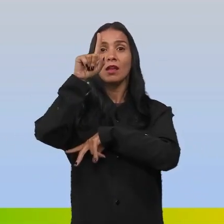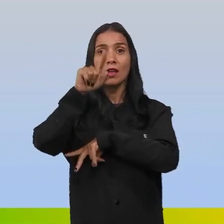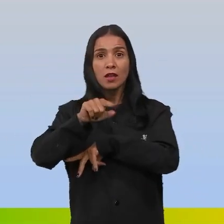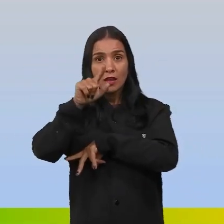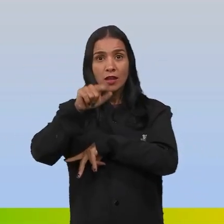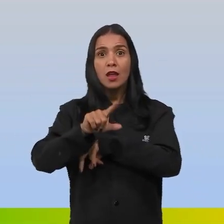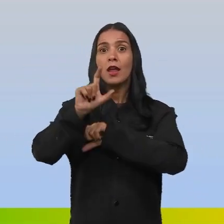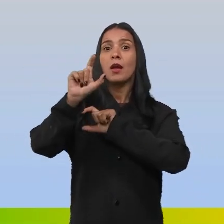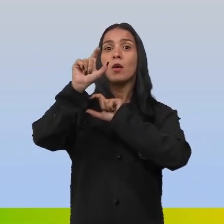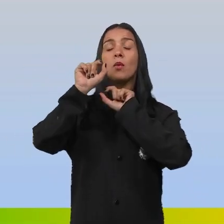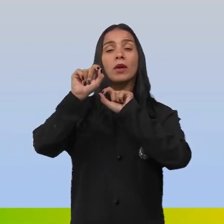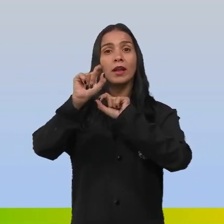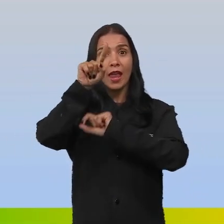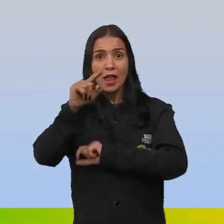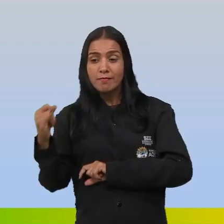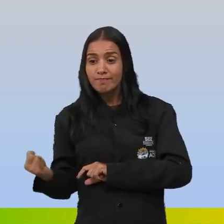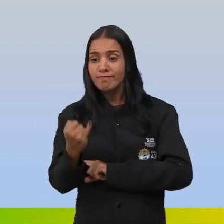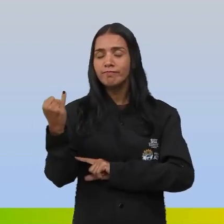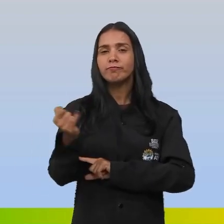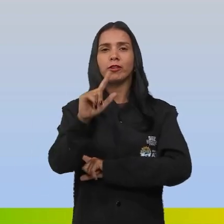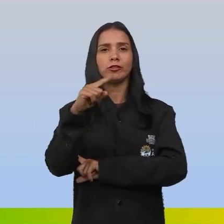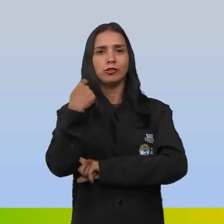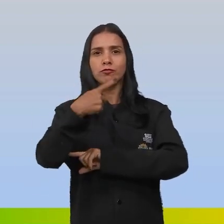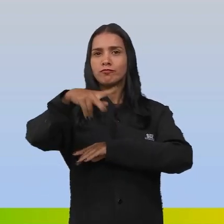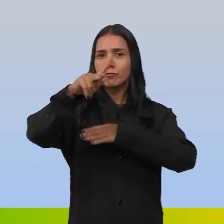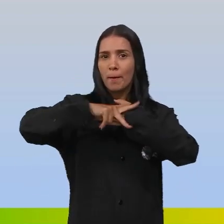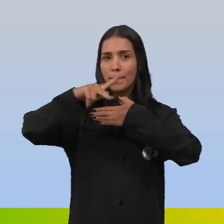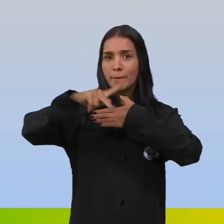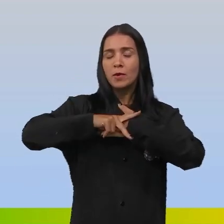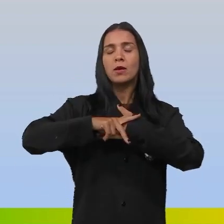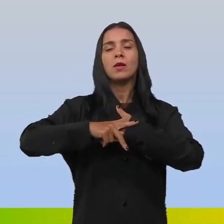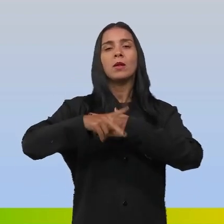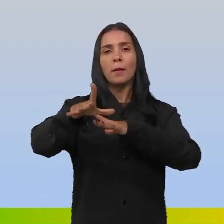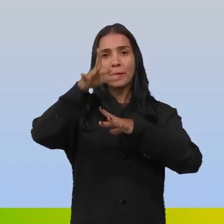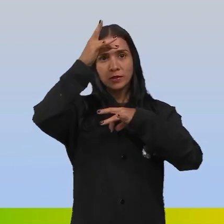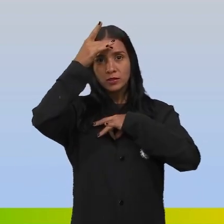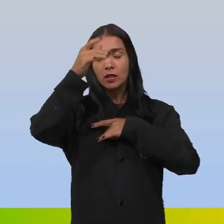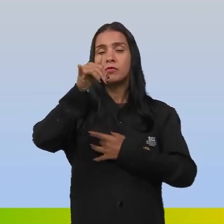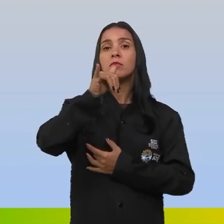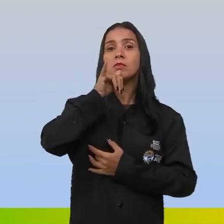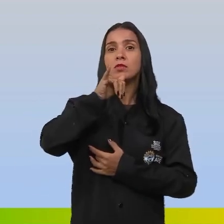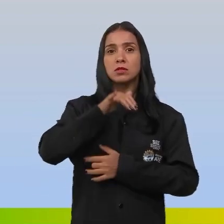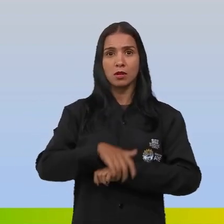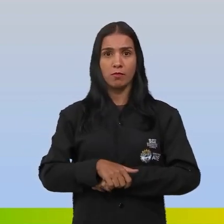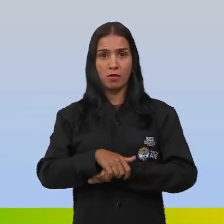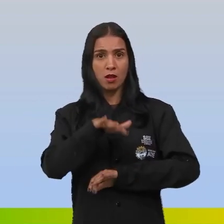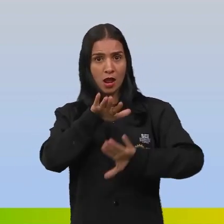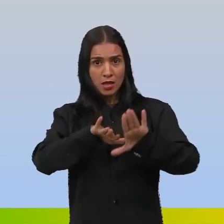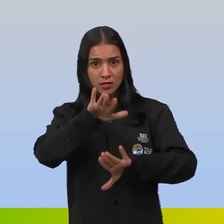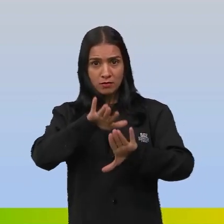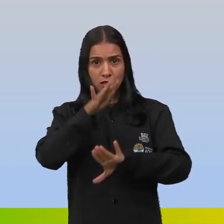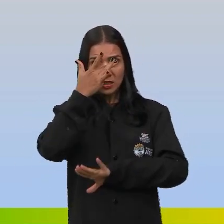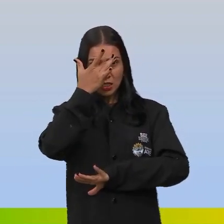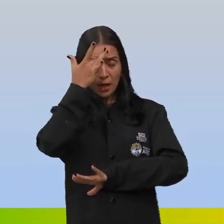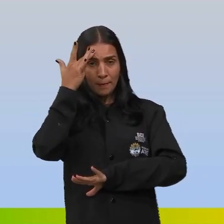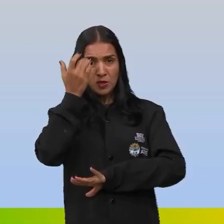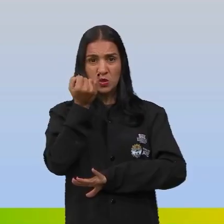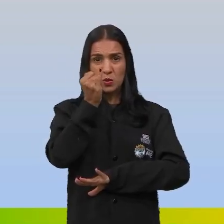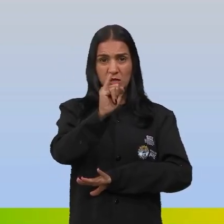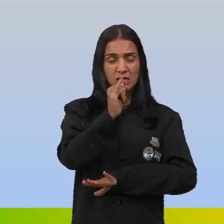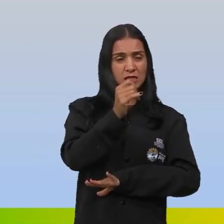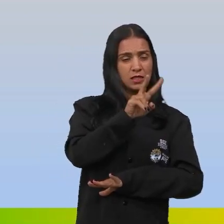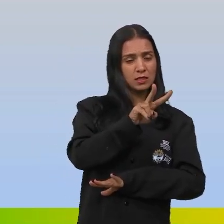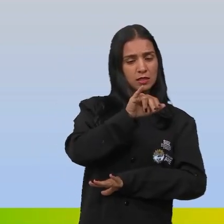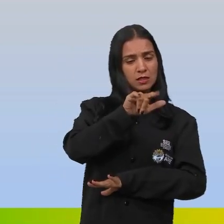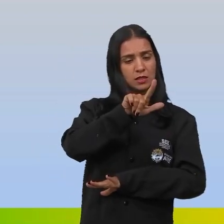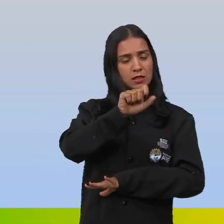do personagem teatral. Um exemplo é a tensão de um vilão ou a leveza de um